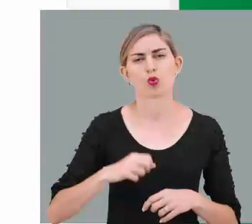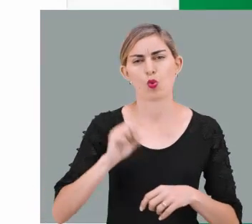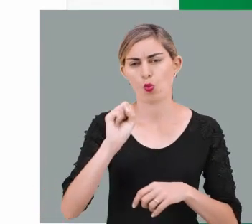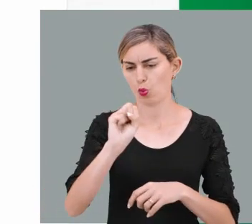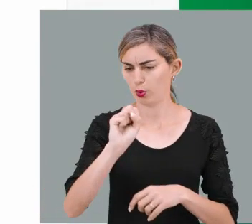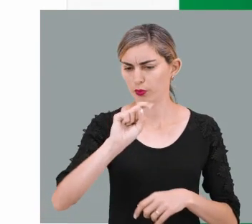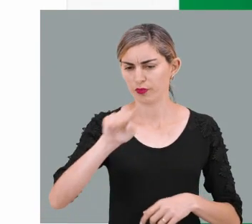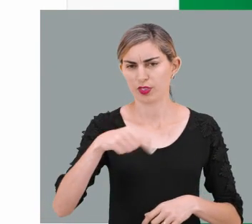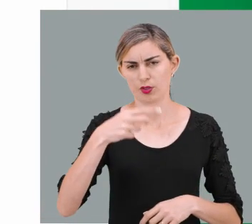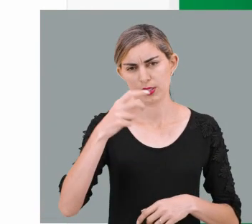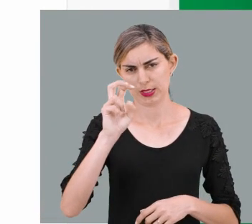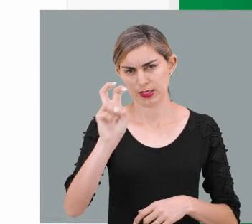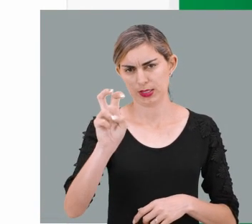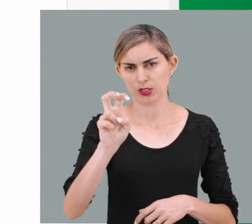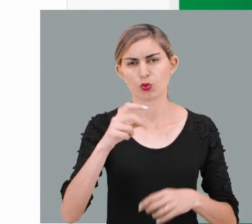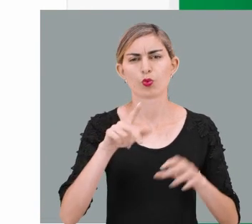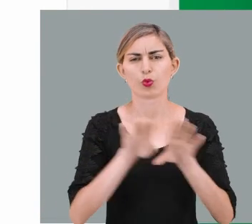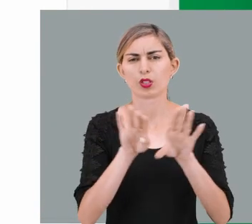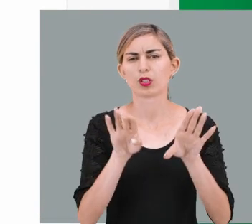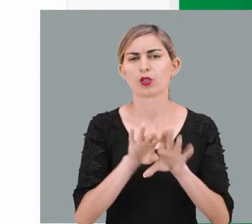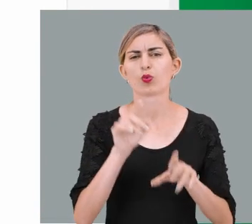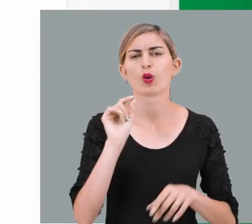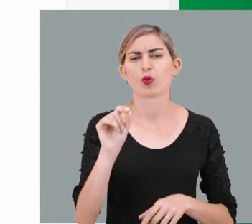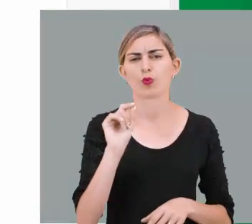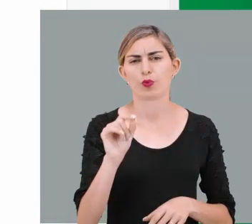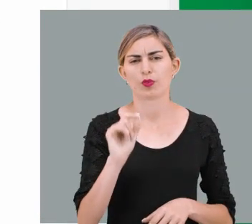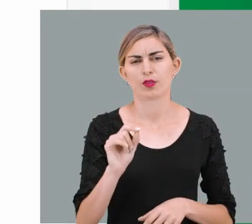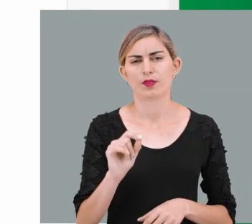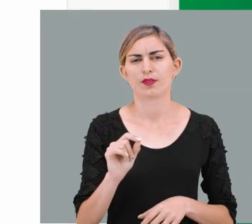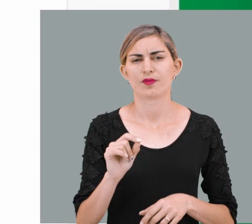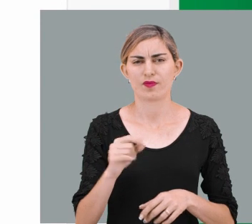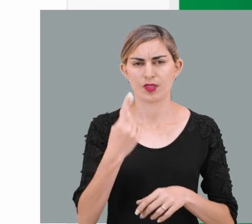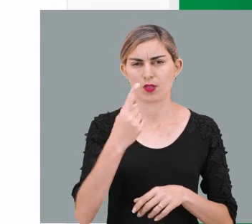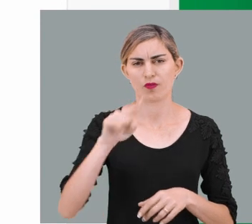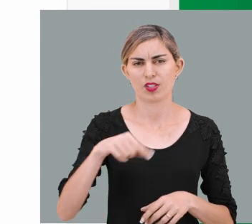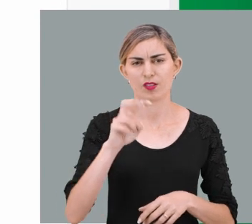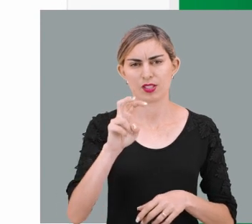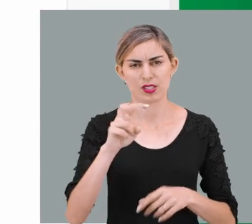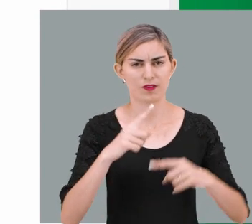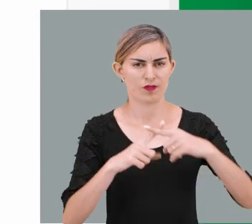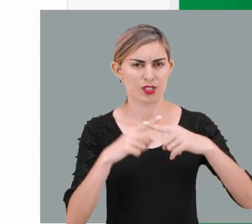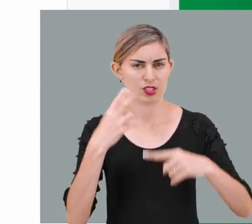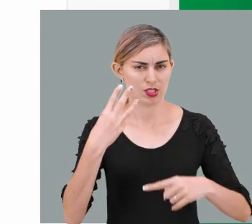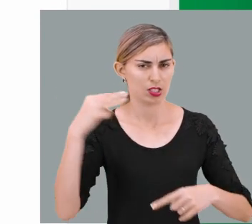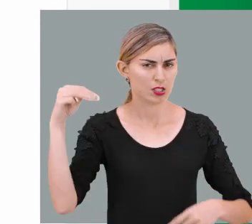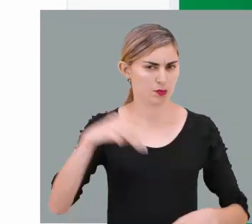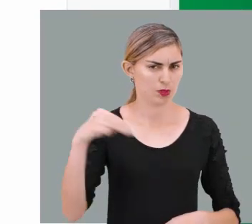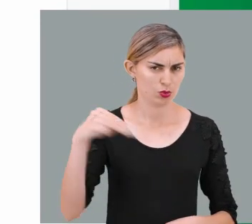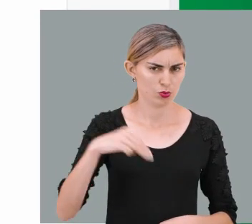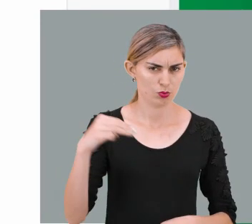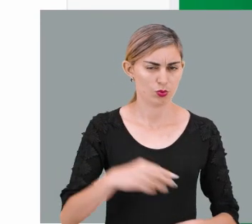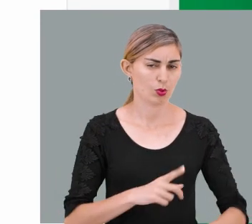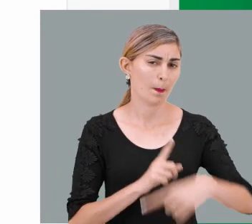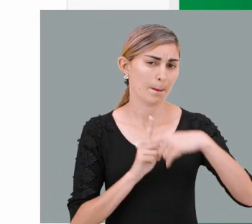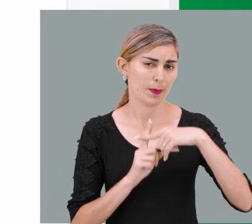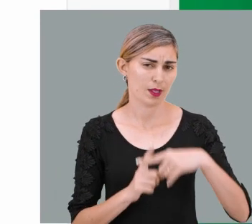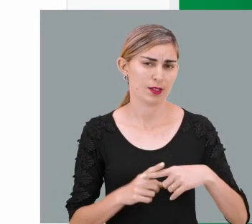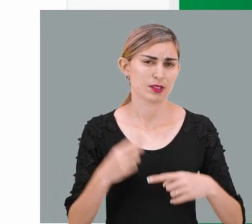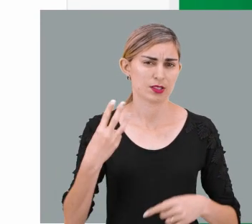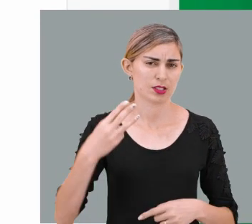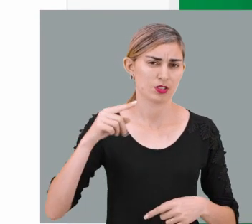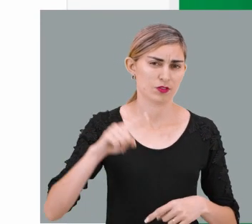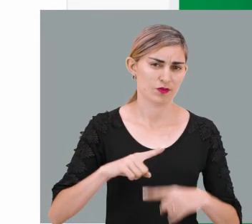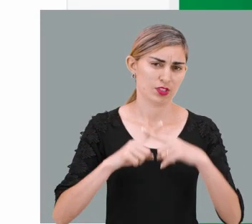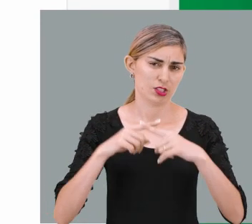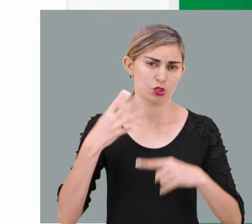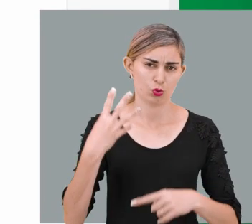8,5 sanduíches, é igual ao quê? 1,5, que é a proporção do primeiro, vezes 3 minutos, que é o tempo de produção.